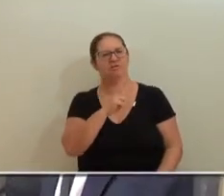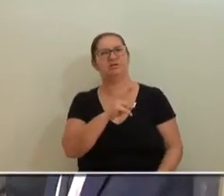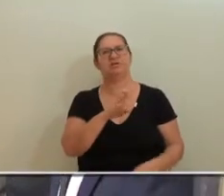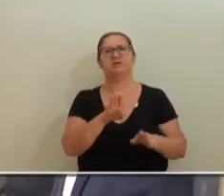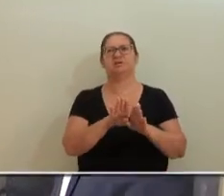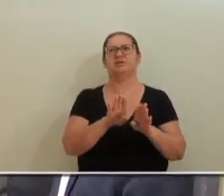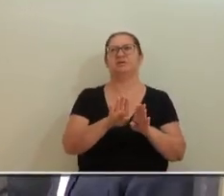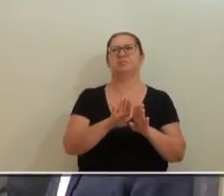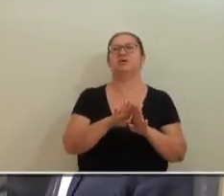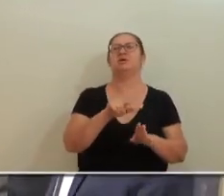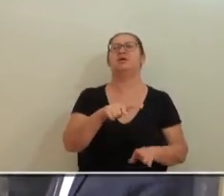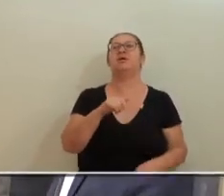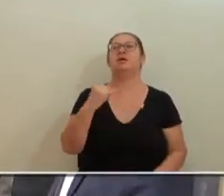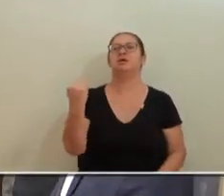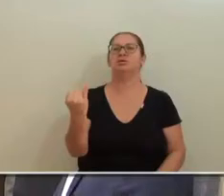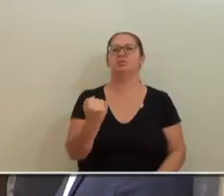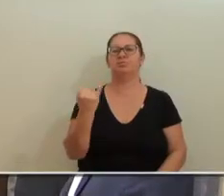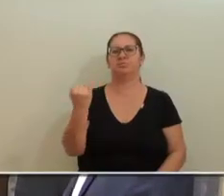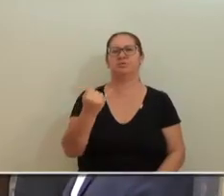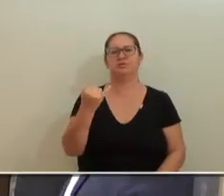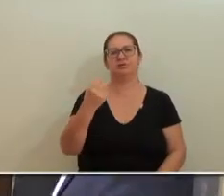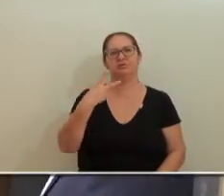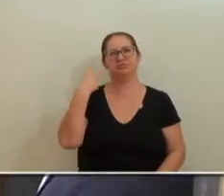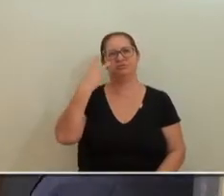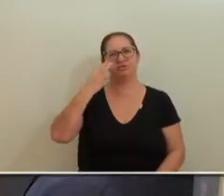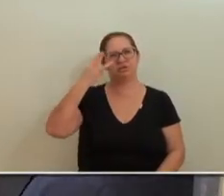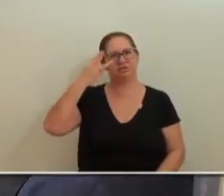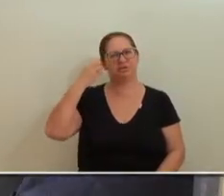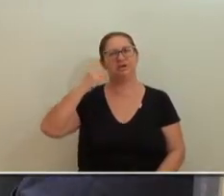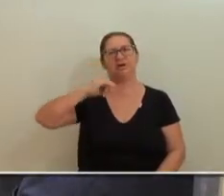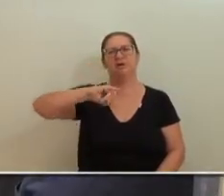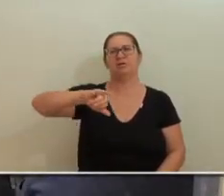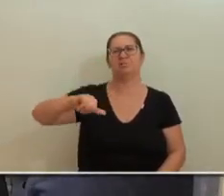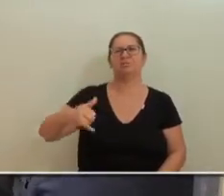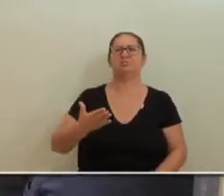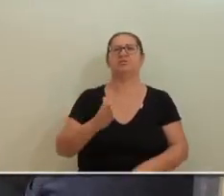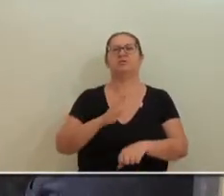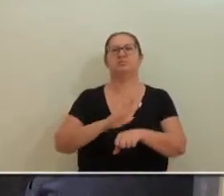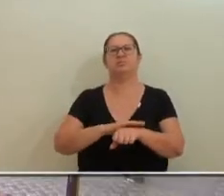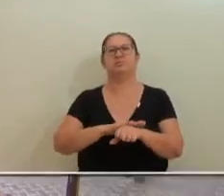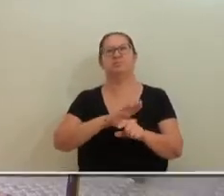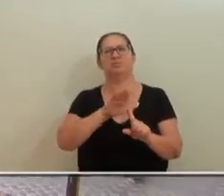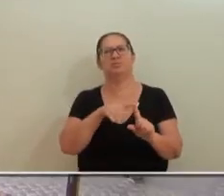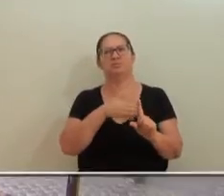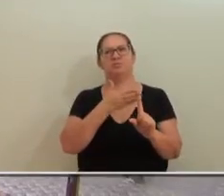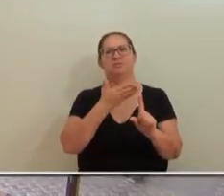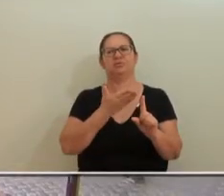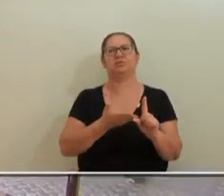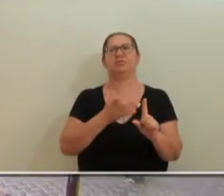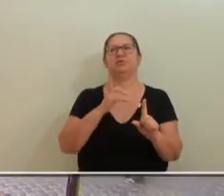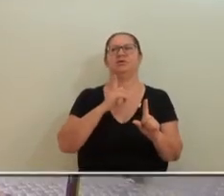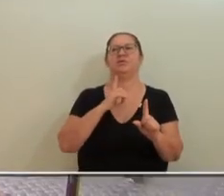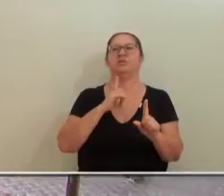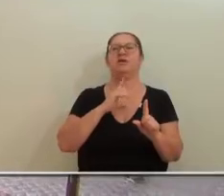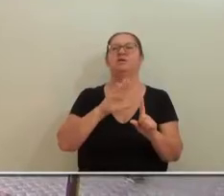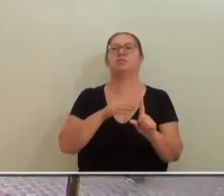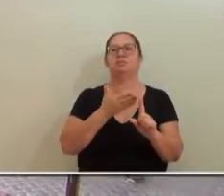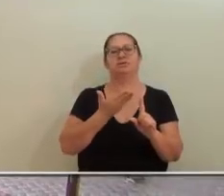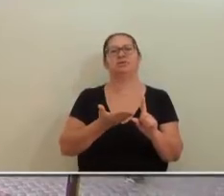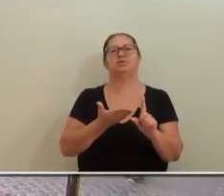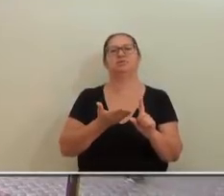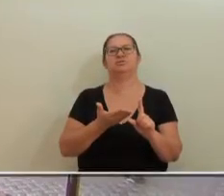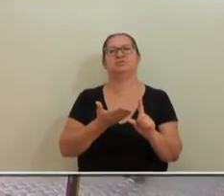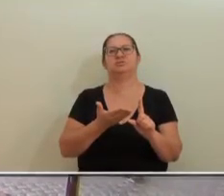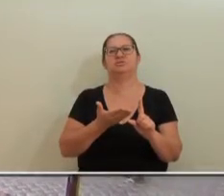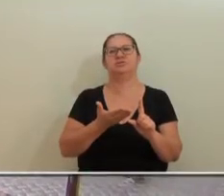um ato muito importante, vereador Calito, que nós vamos aproveitar a sua homenagem. Fui informada que também tem uma homenagem que